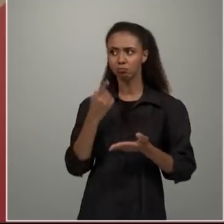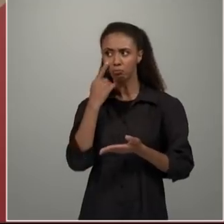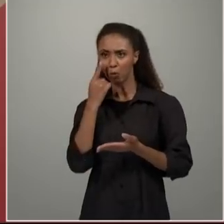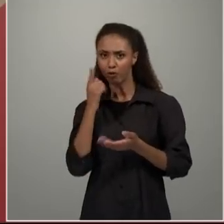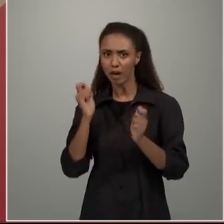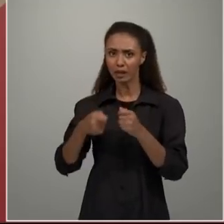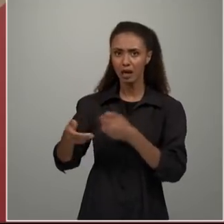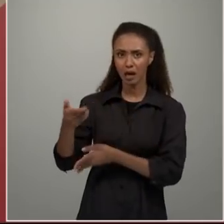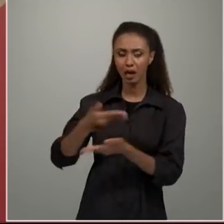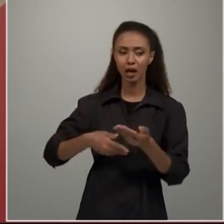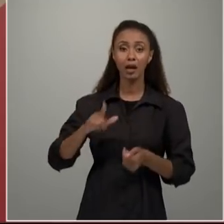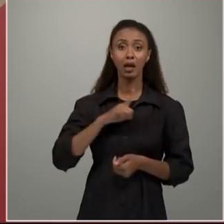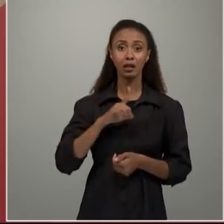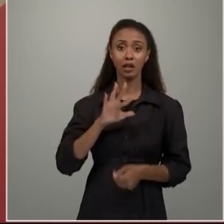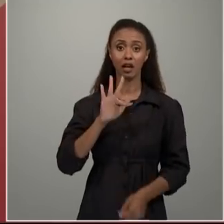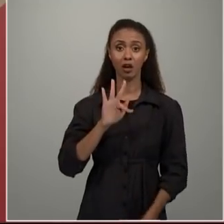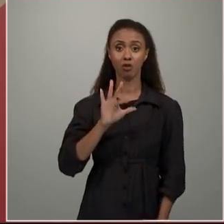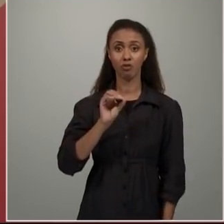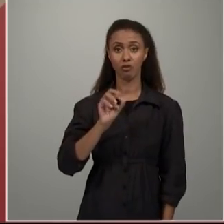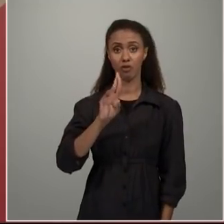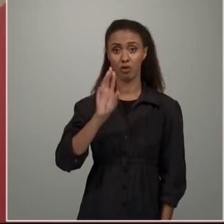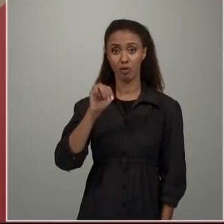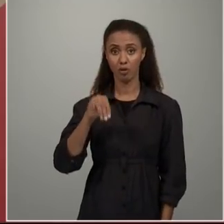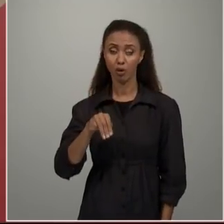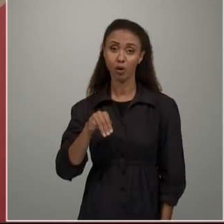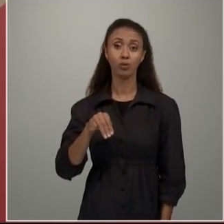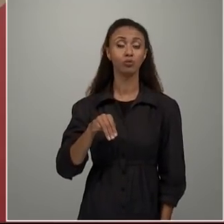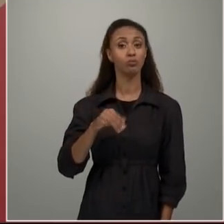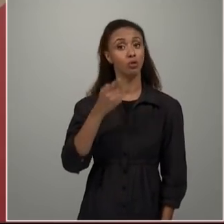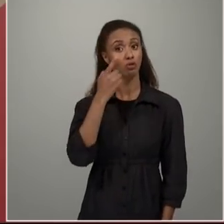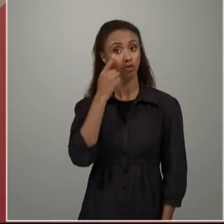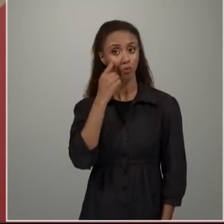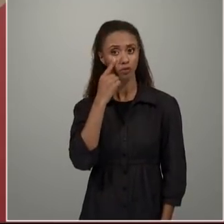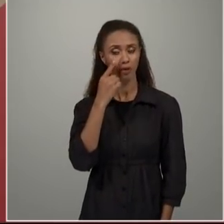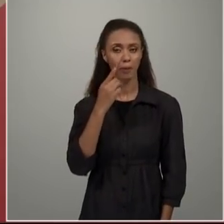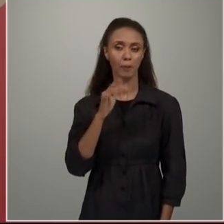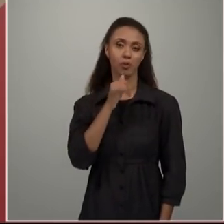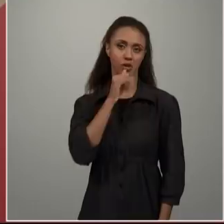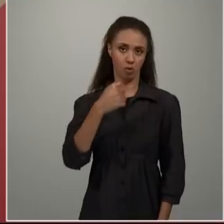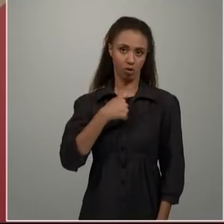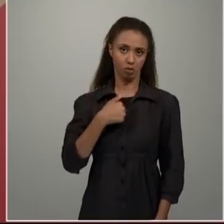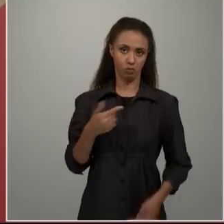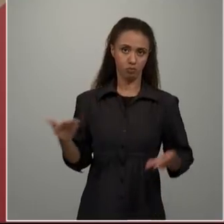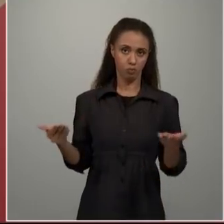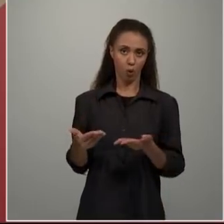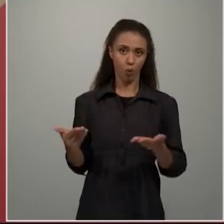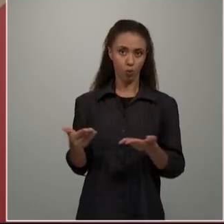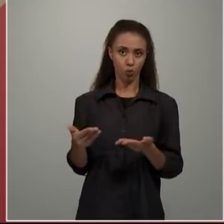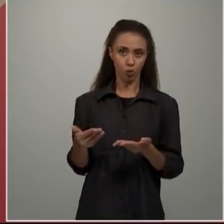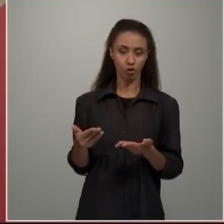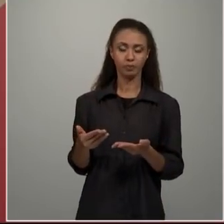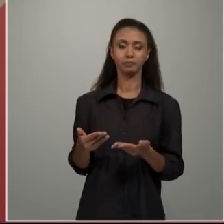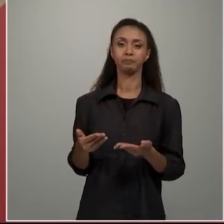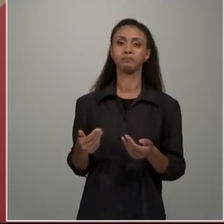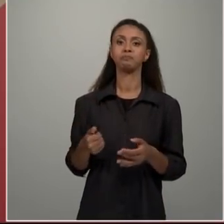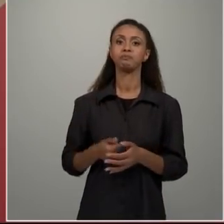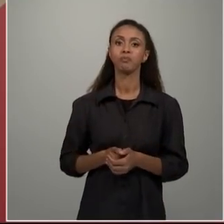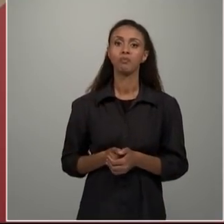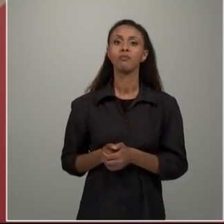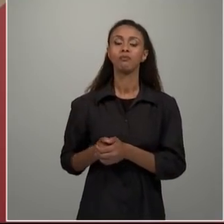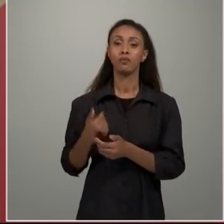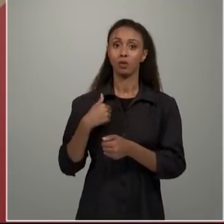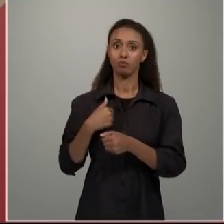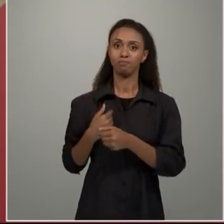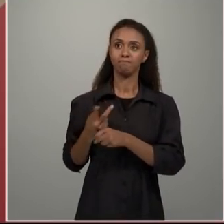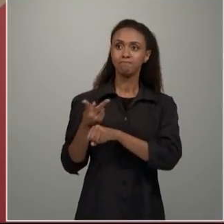e com turmas diferença após conversar com o pessoal de inglês eu hoje por exemplo quando eu fui buscar eu fiz uma